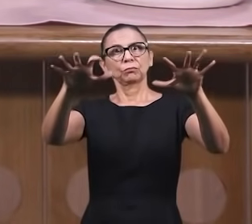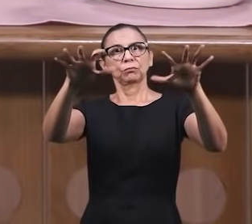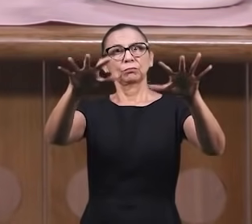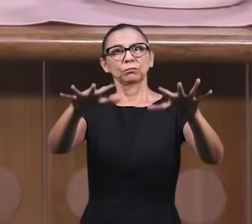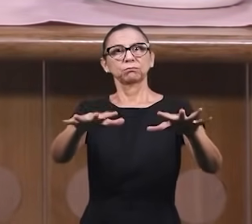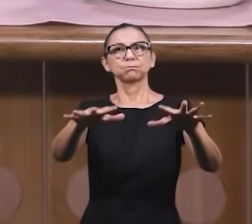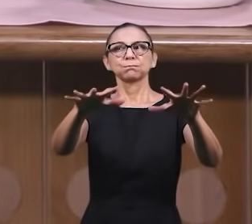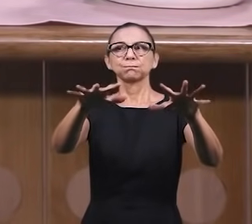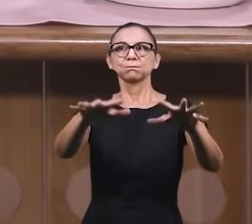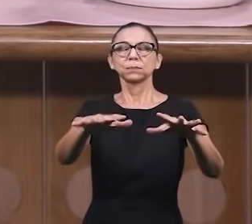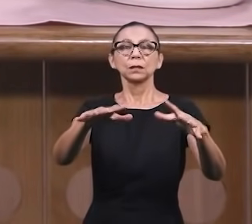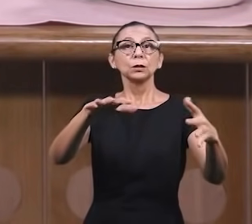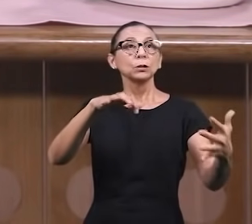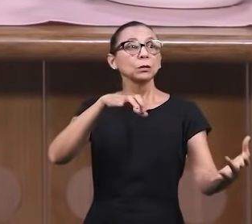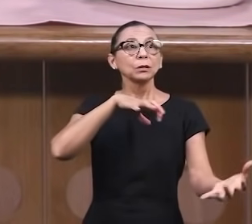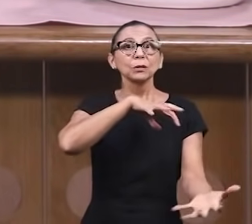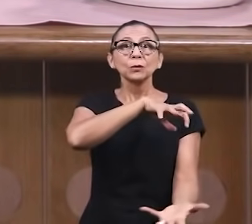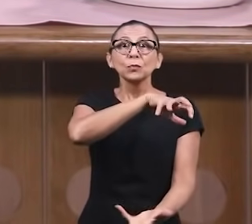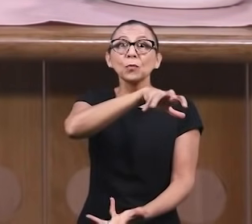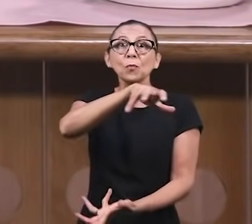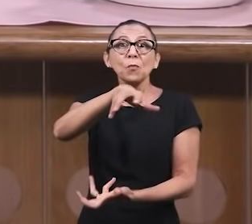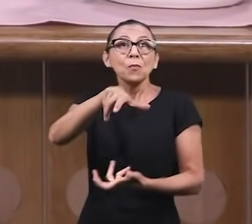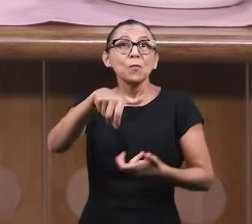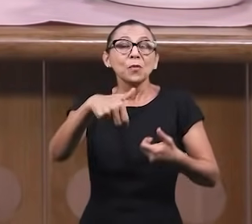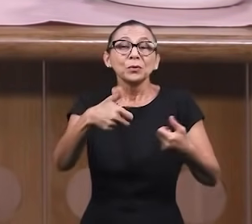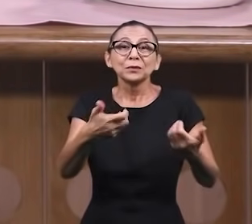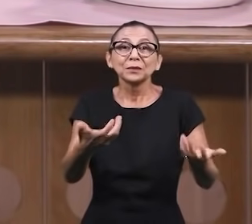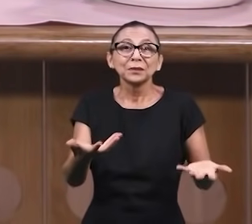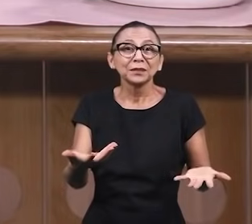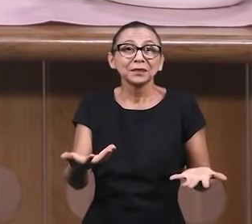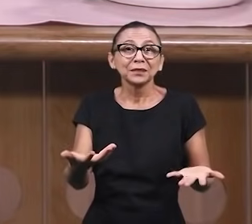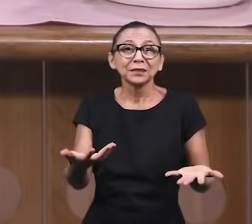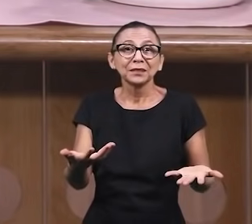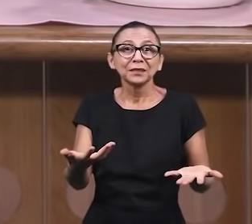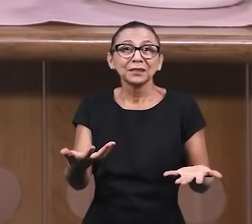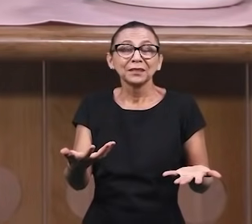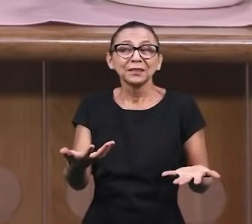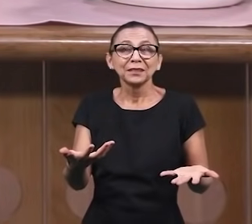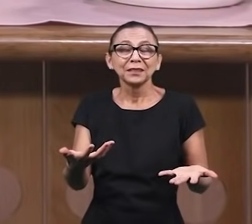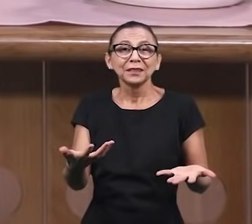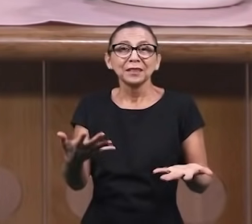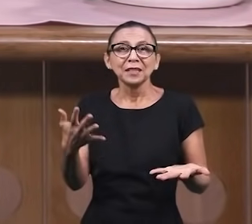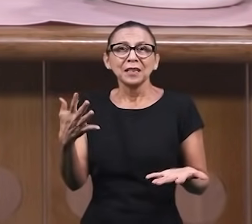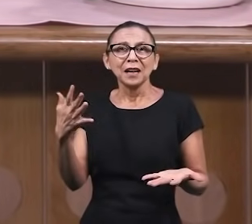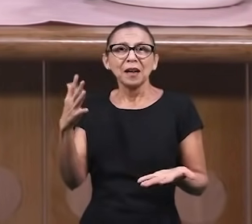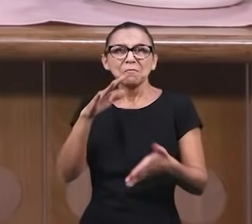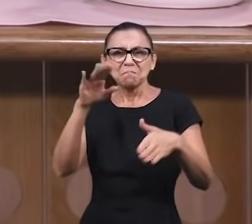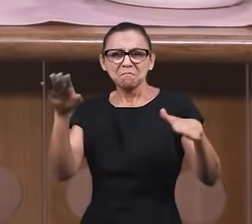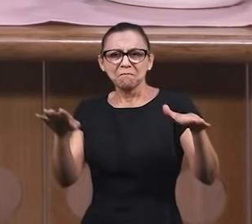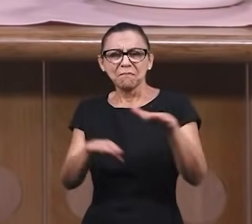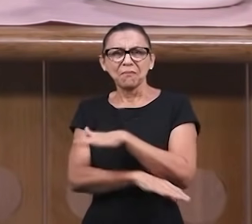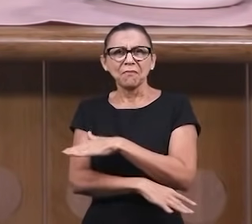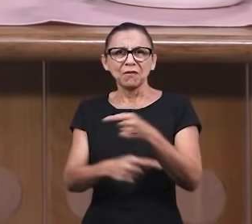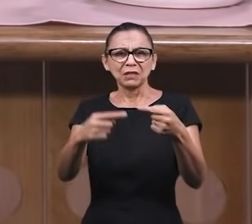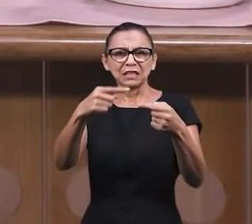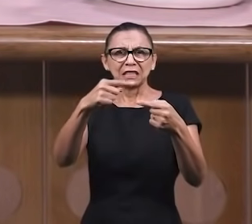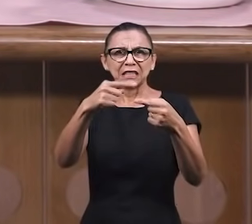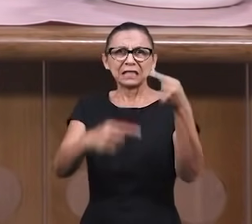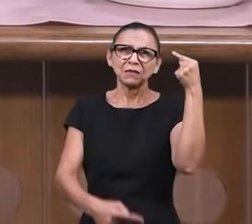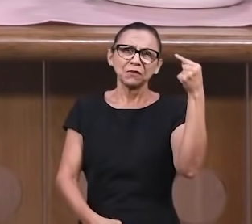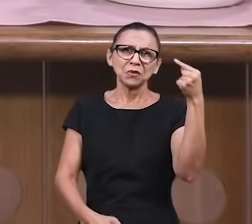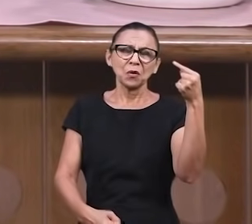Essa partícula colocou o mundo todo de joelhos, praticamente desafiou governos,